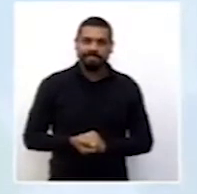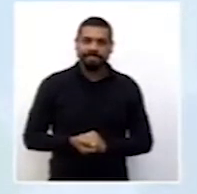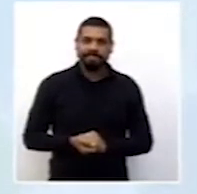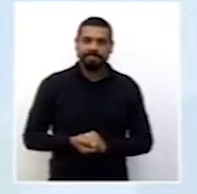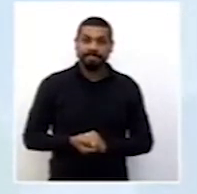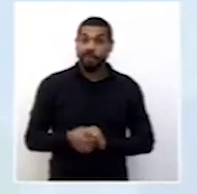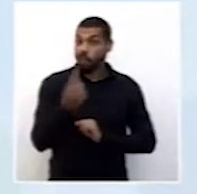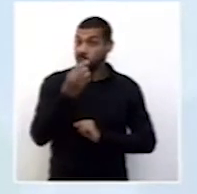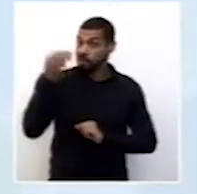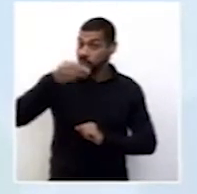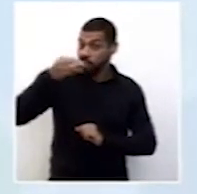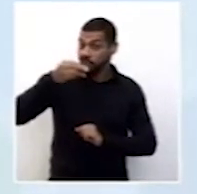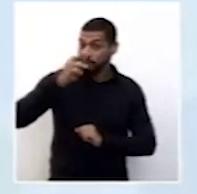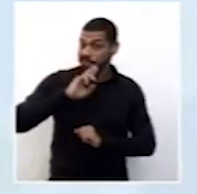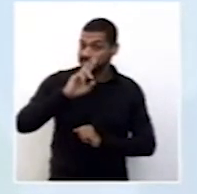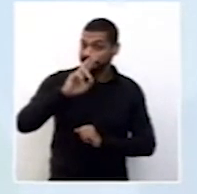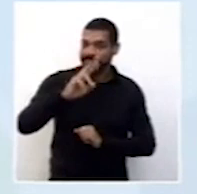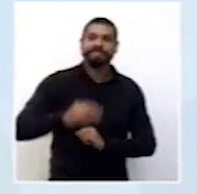1 minuto.